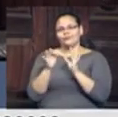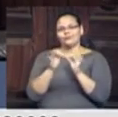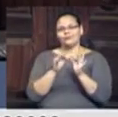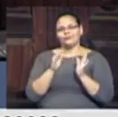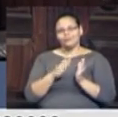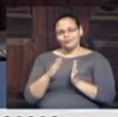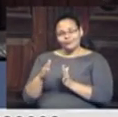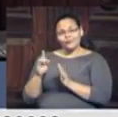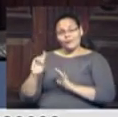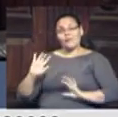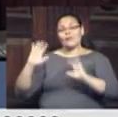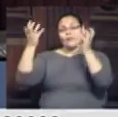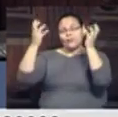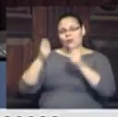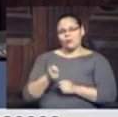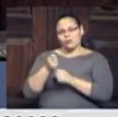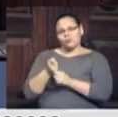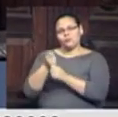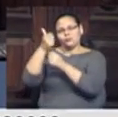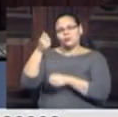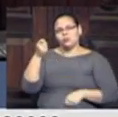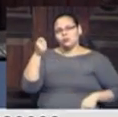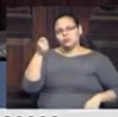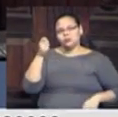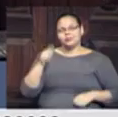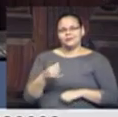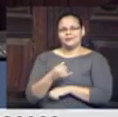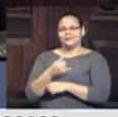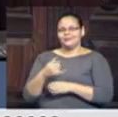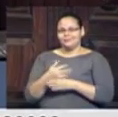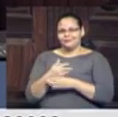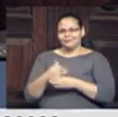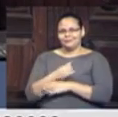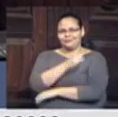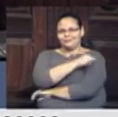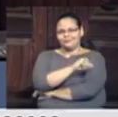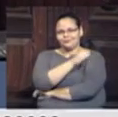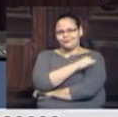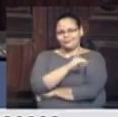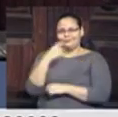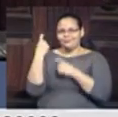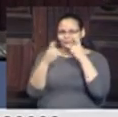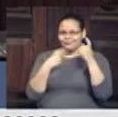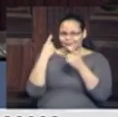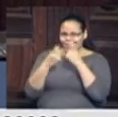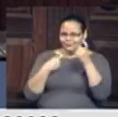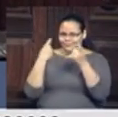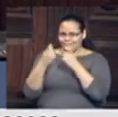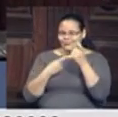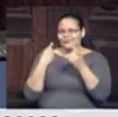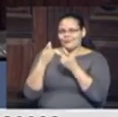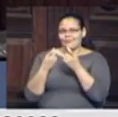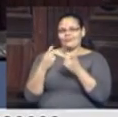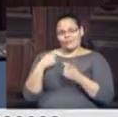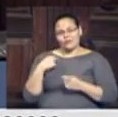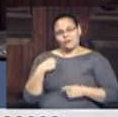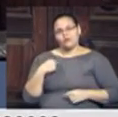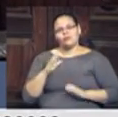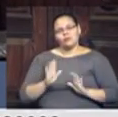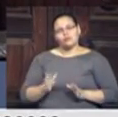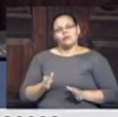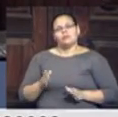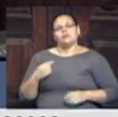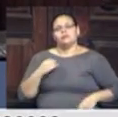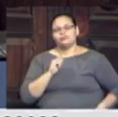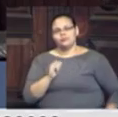no financiamento da festa do Réveillon na cidade do Rio de Janeiro? Muito preocupante isso, uma preocupação muito grande que eu já externei ao prefeito